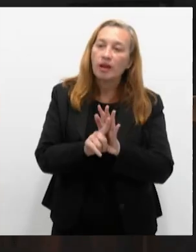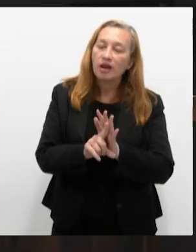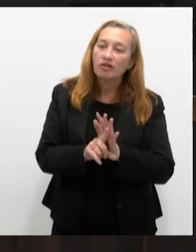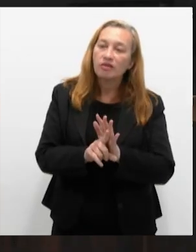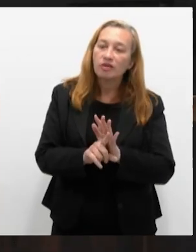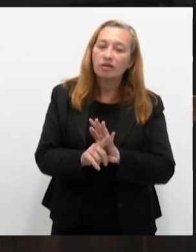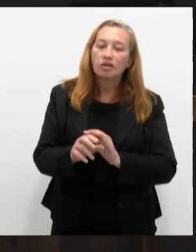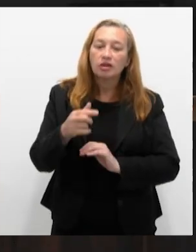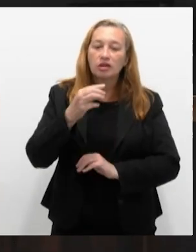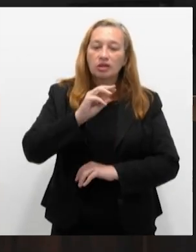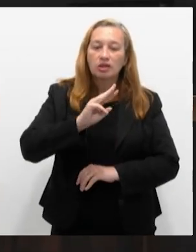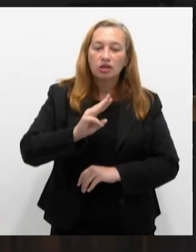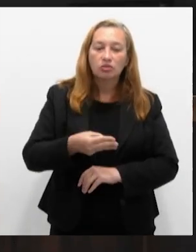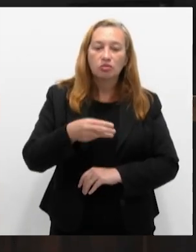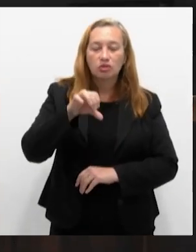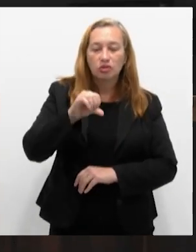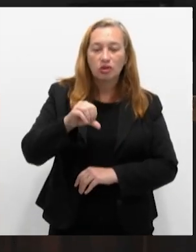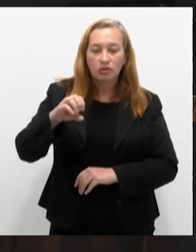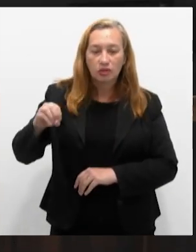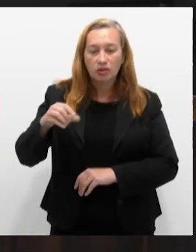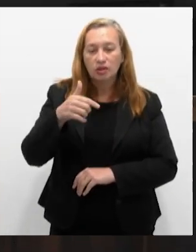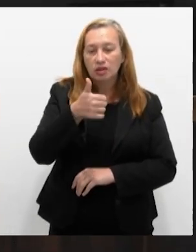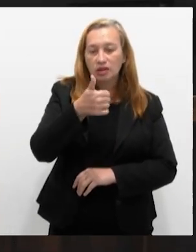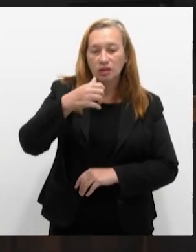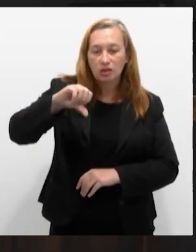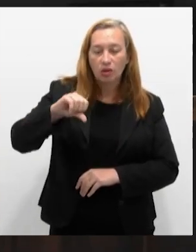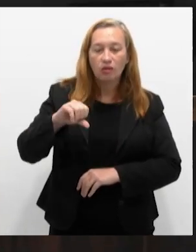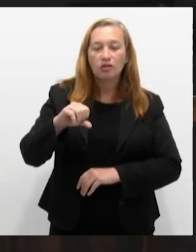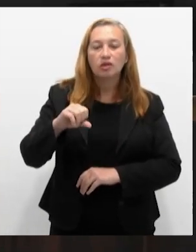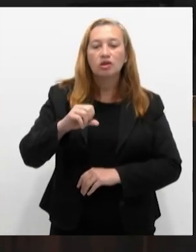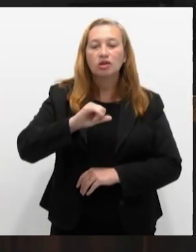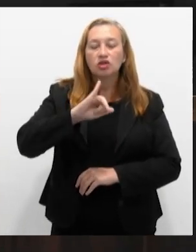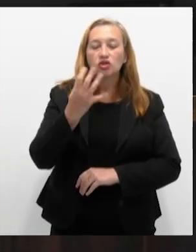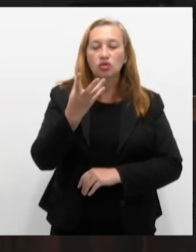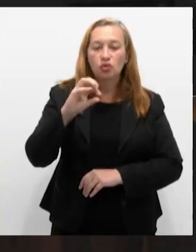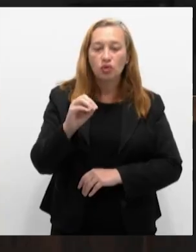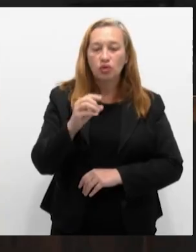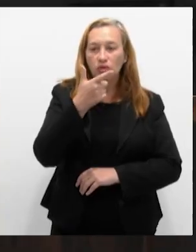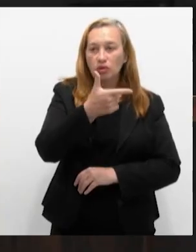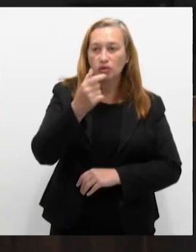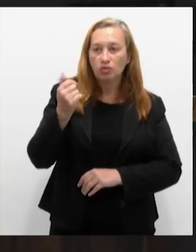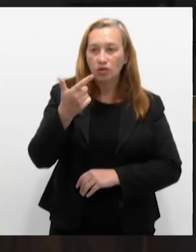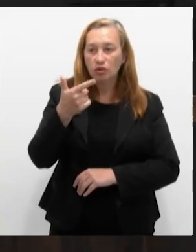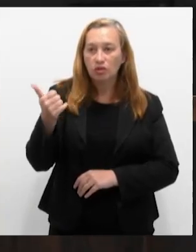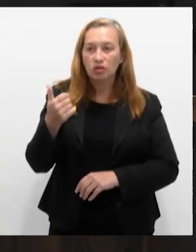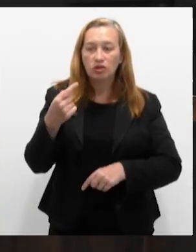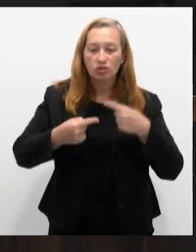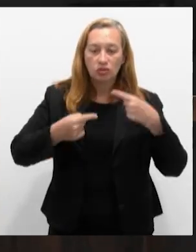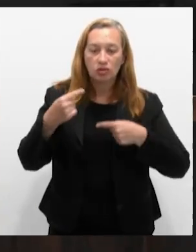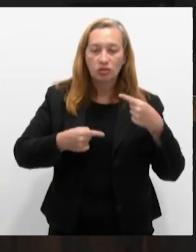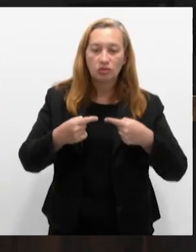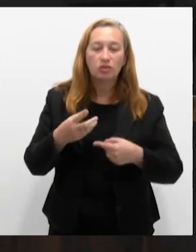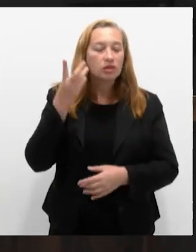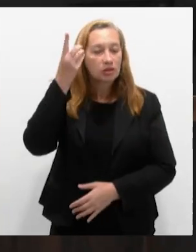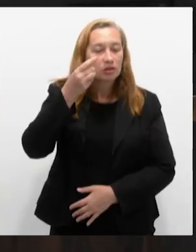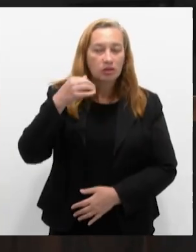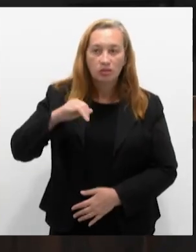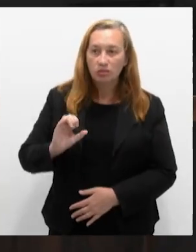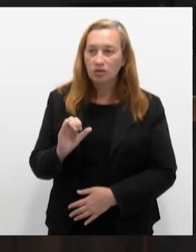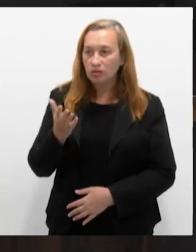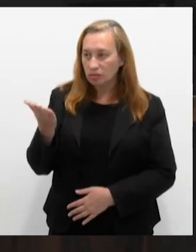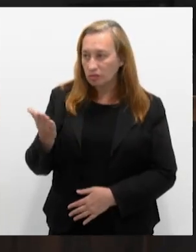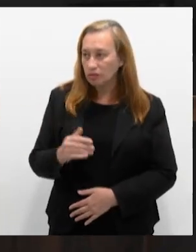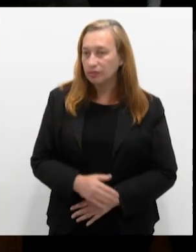Estadual número 3.900, de 19 de julho de 2002. Em discussão, deputado Mink, por